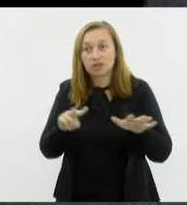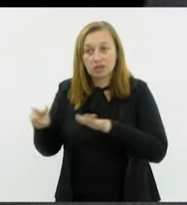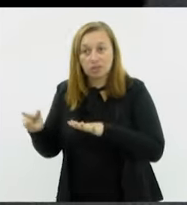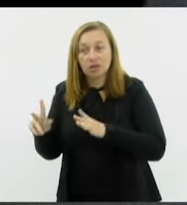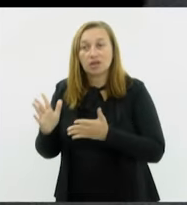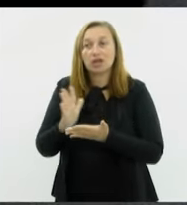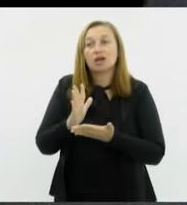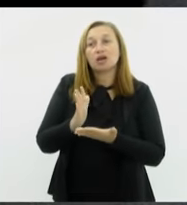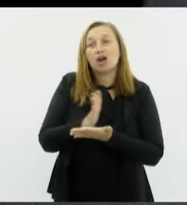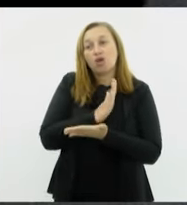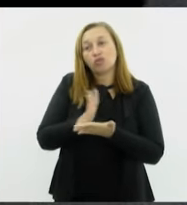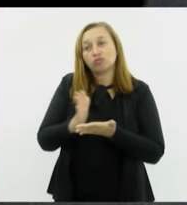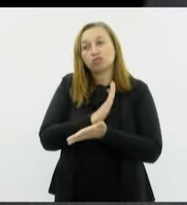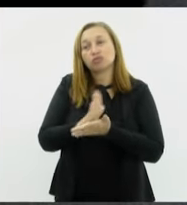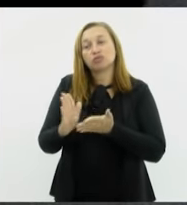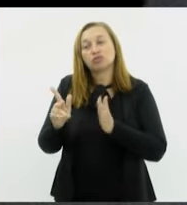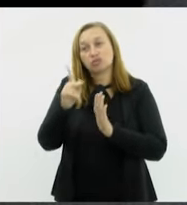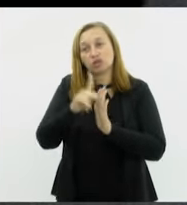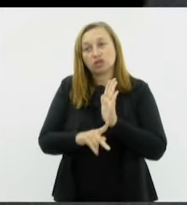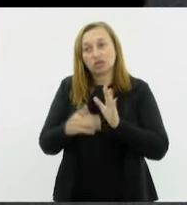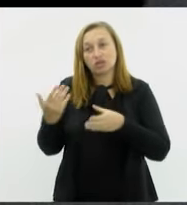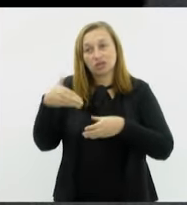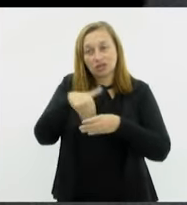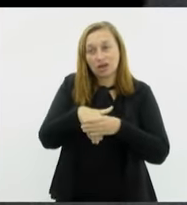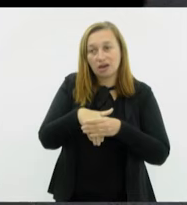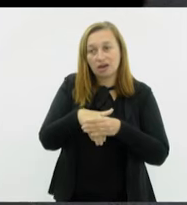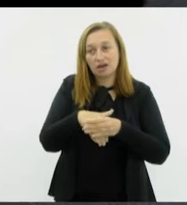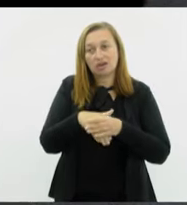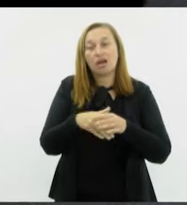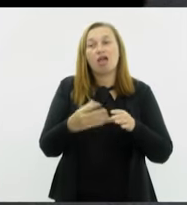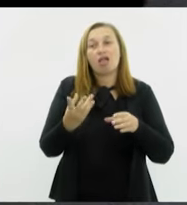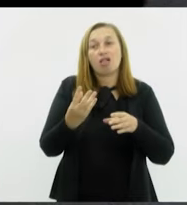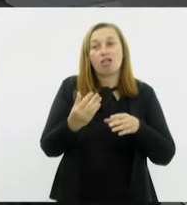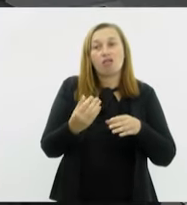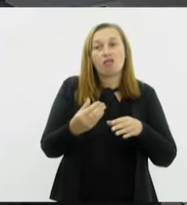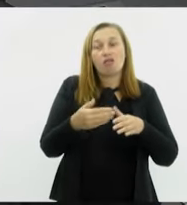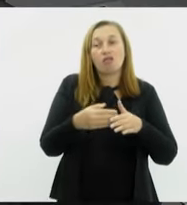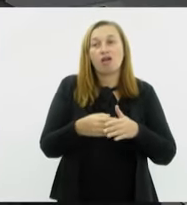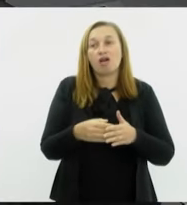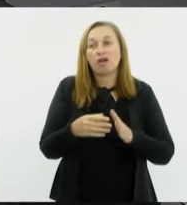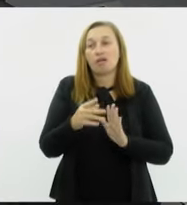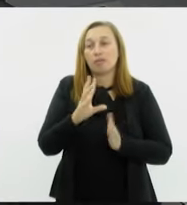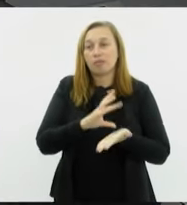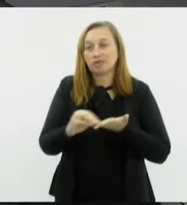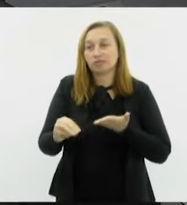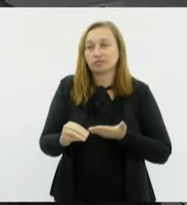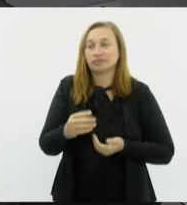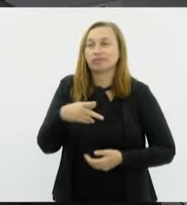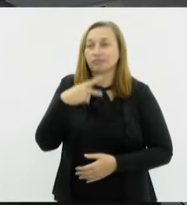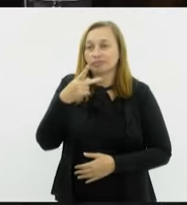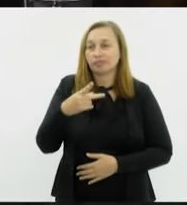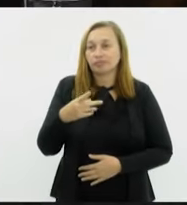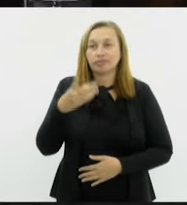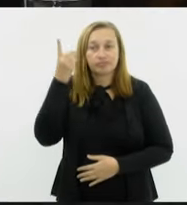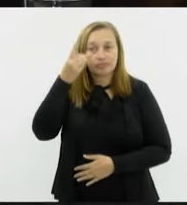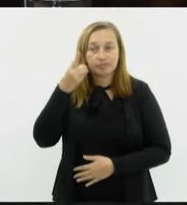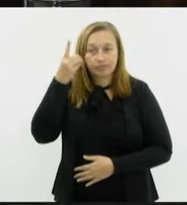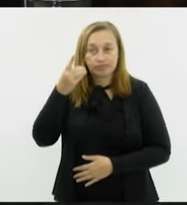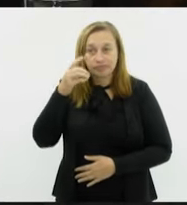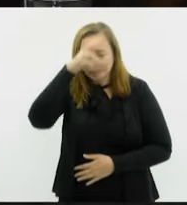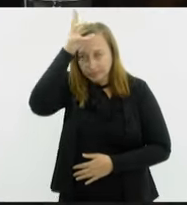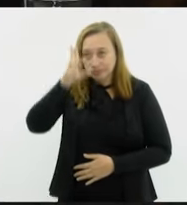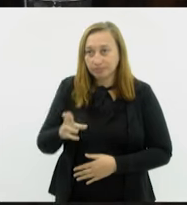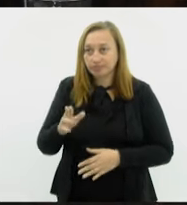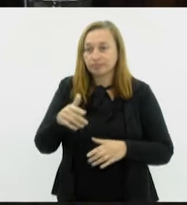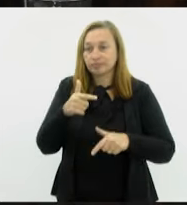algum projeto nosso entrará em pauta. Era essa a consideração, deputada Tia Ju. A presidência chama os